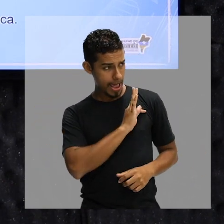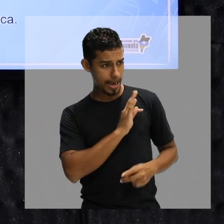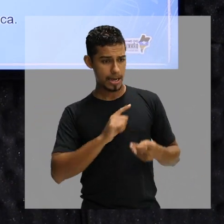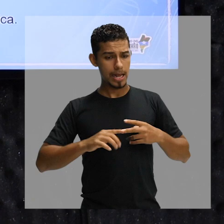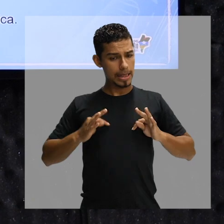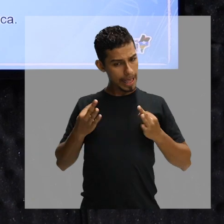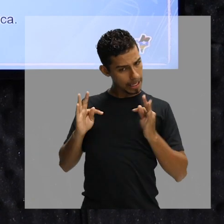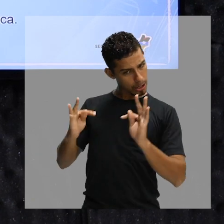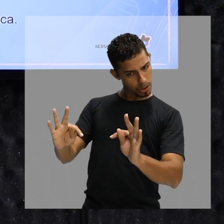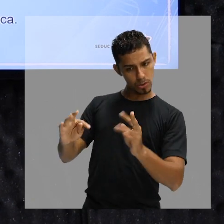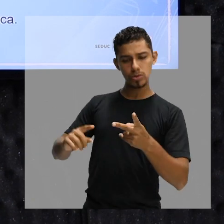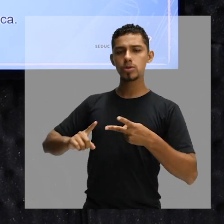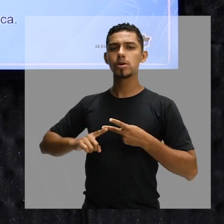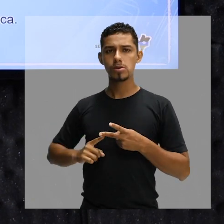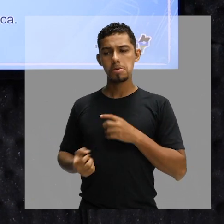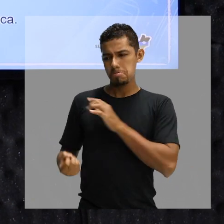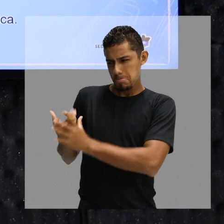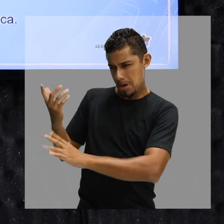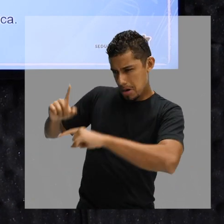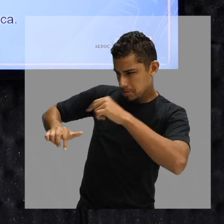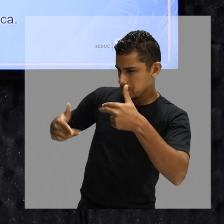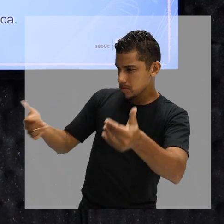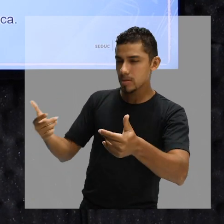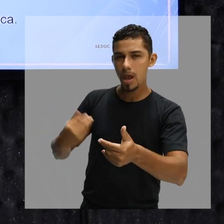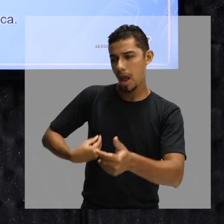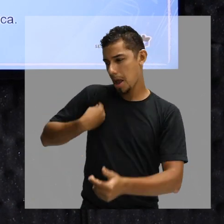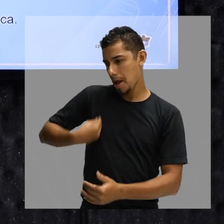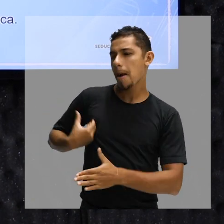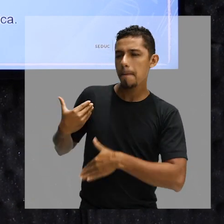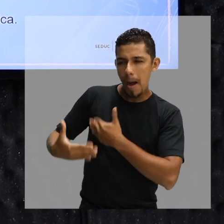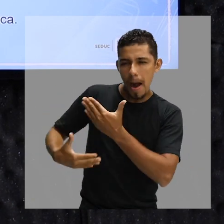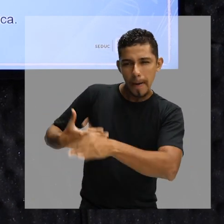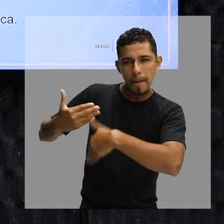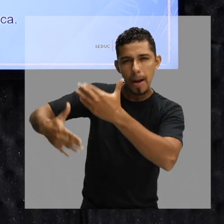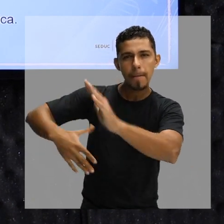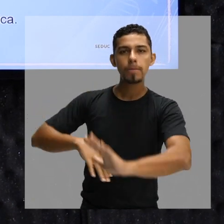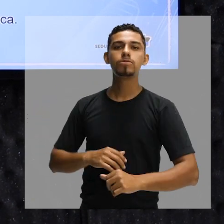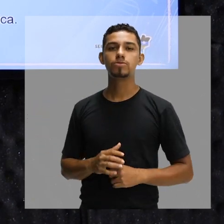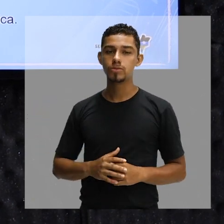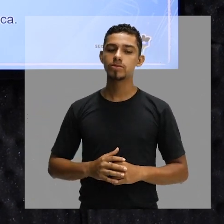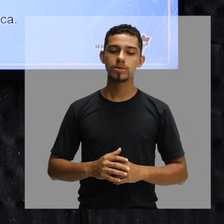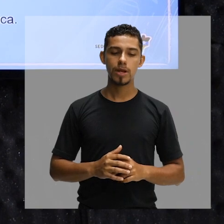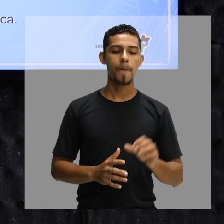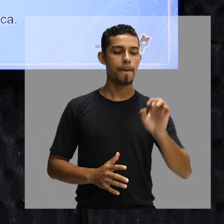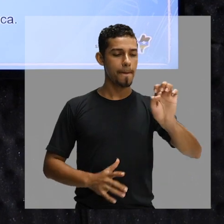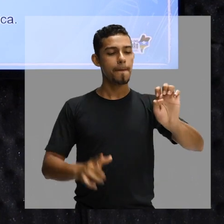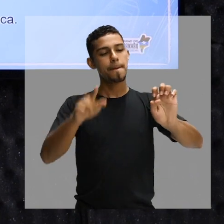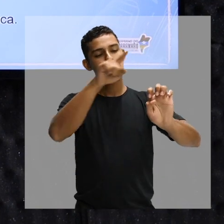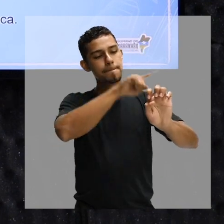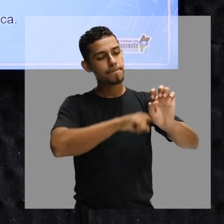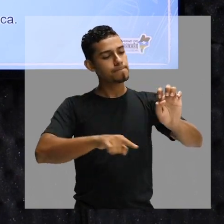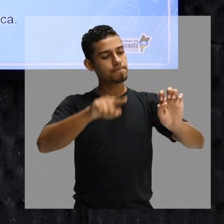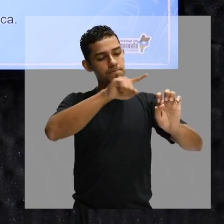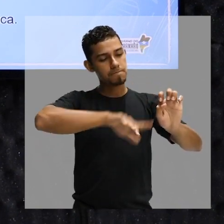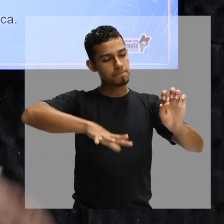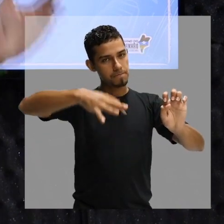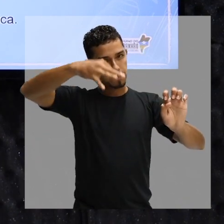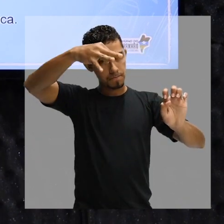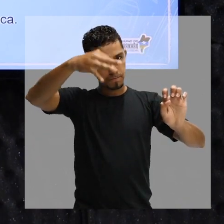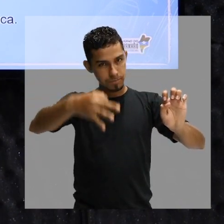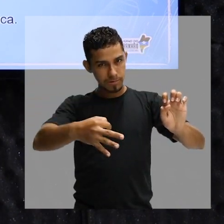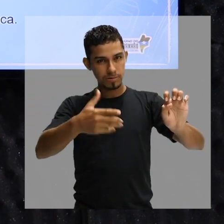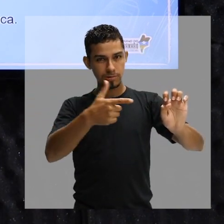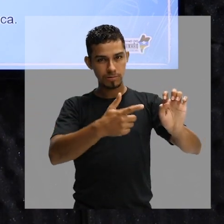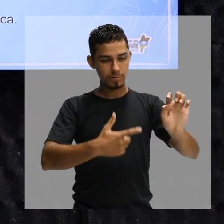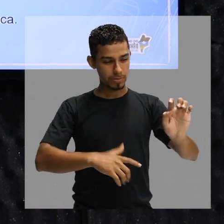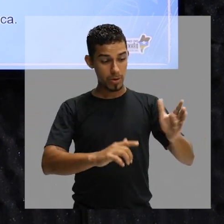quê? Produção material da existência. Então, aqui você vai assinalar aí na sua,